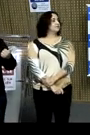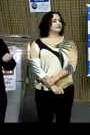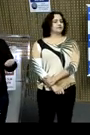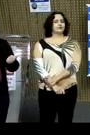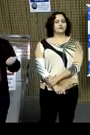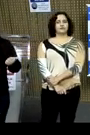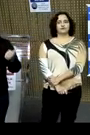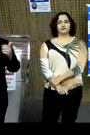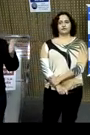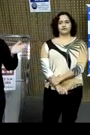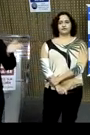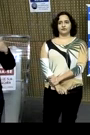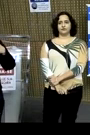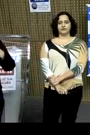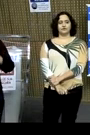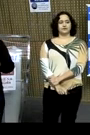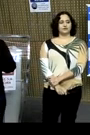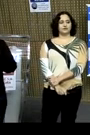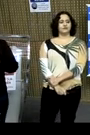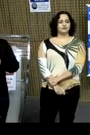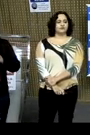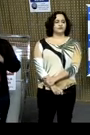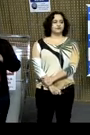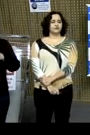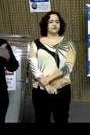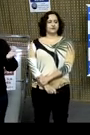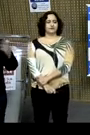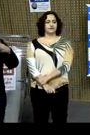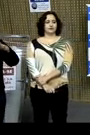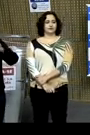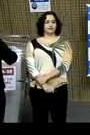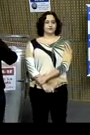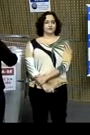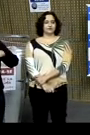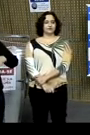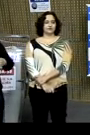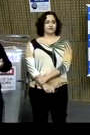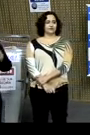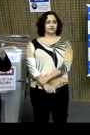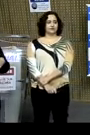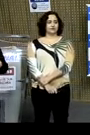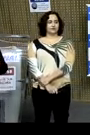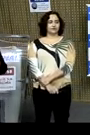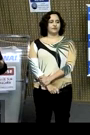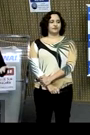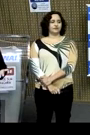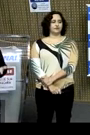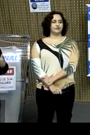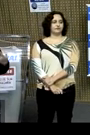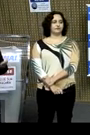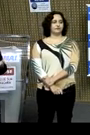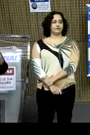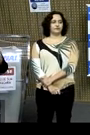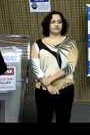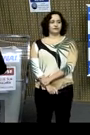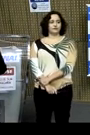ponto positivo diante de todo esse levantamento de dados é que em todos os momentos aqui, durante o ano, a gente conseguiu melhorar